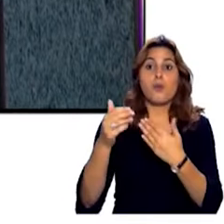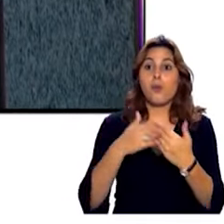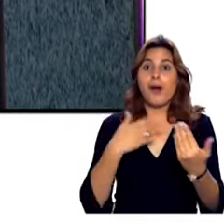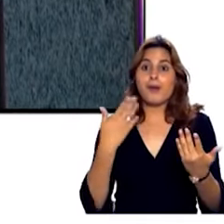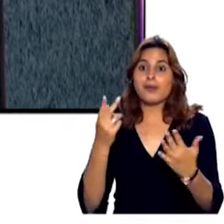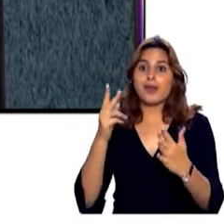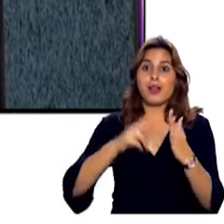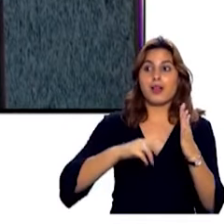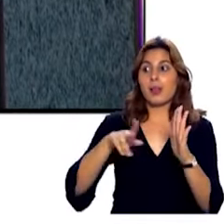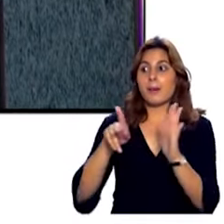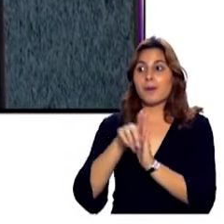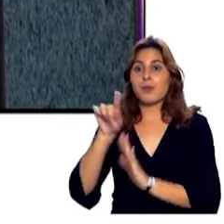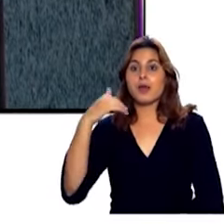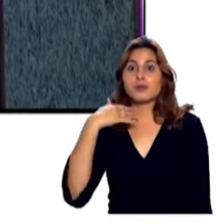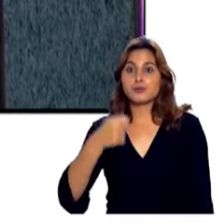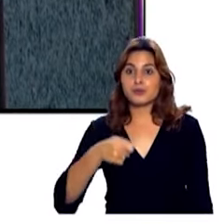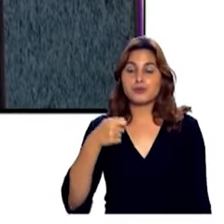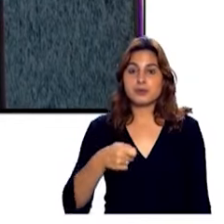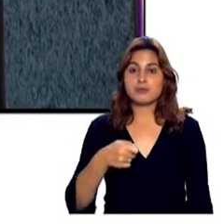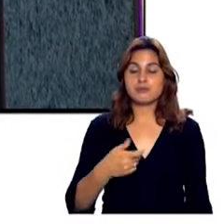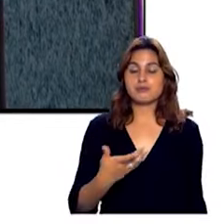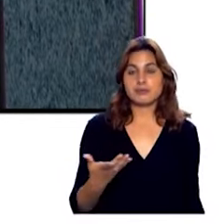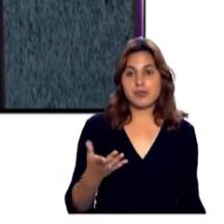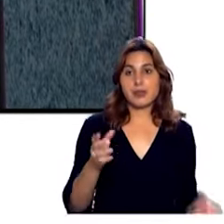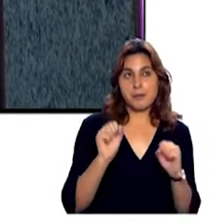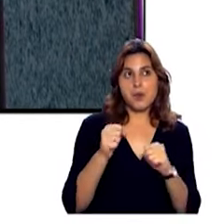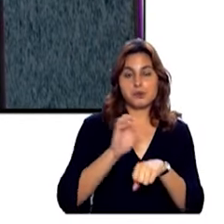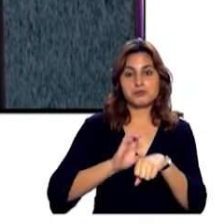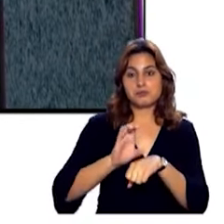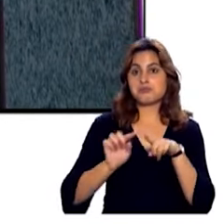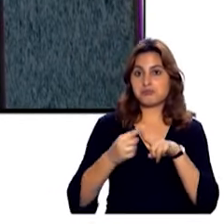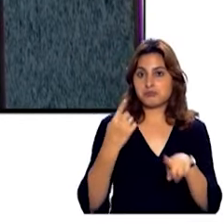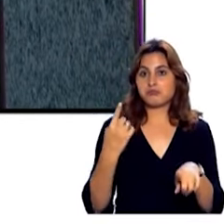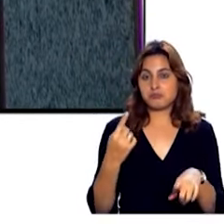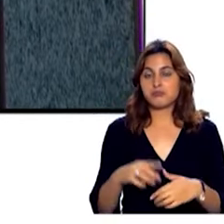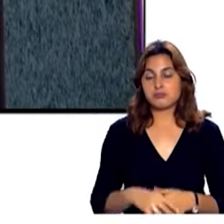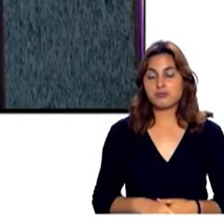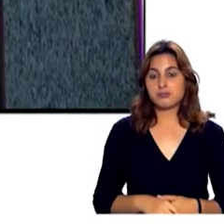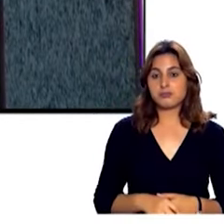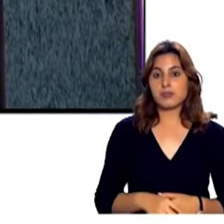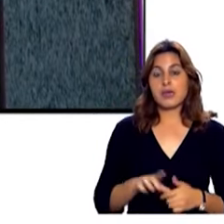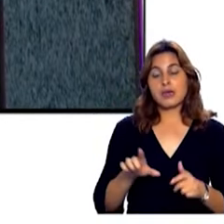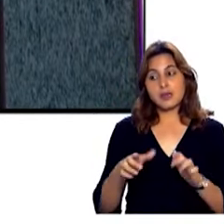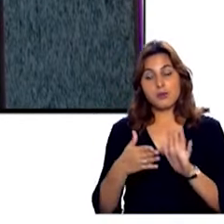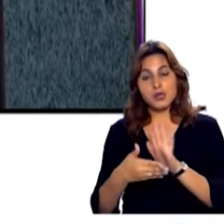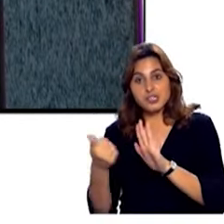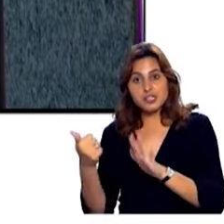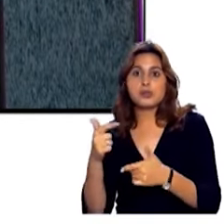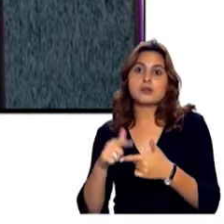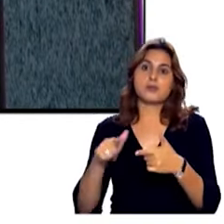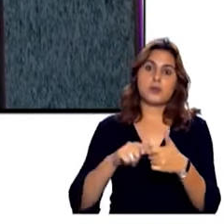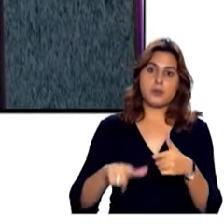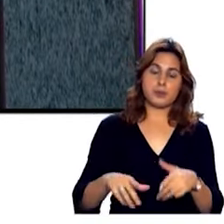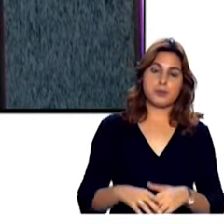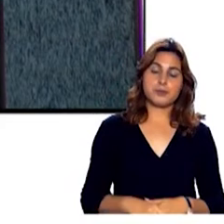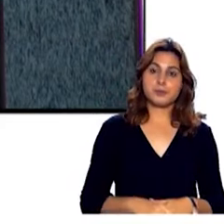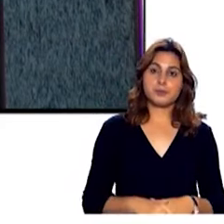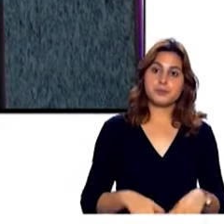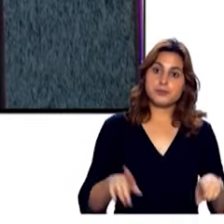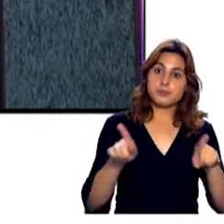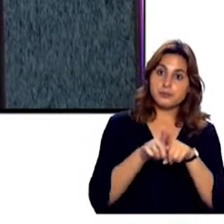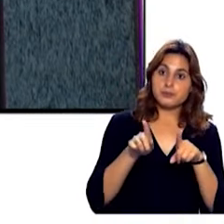um juiz que pode ser DIT inconstitucional também esse é um problema prático que é eliminado e também confere